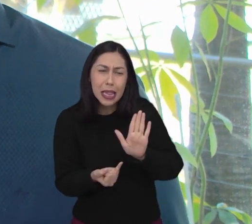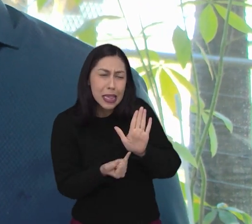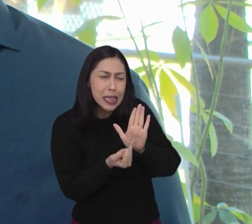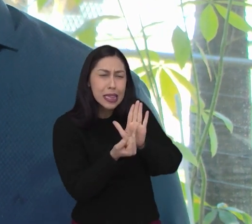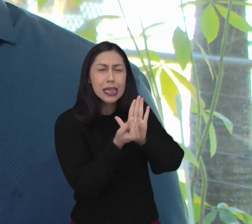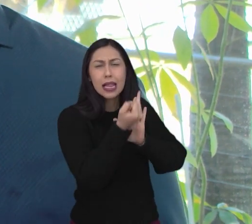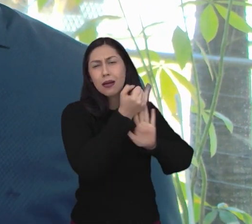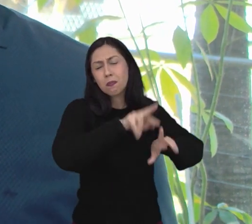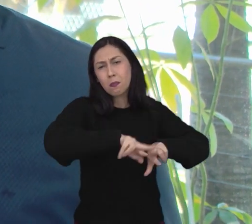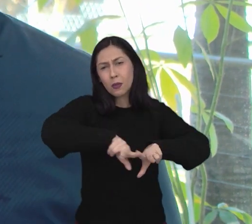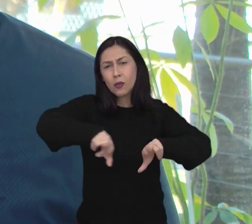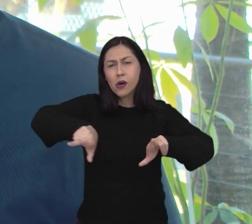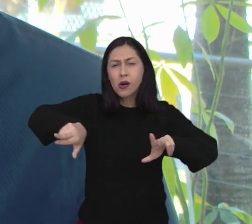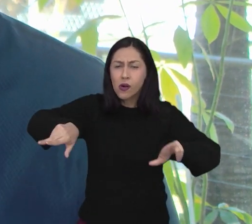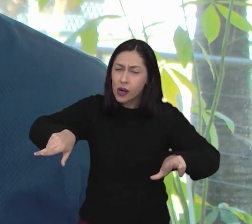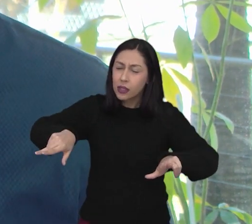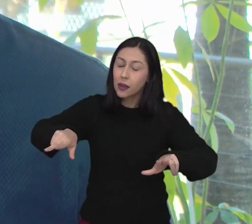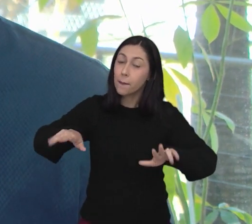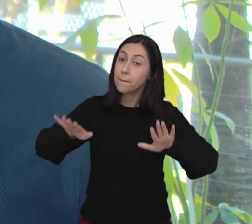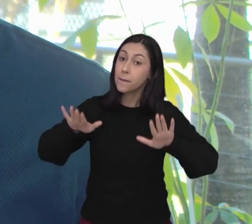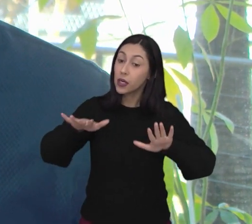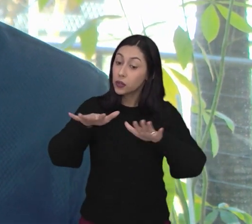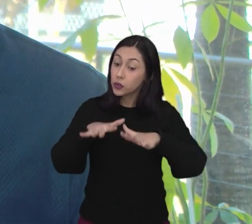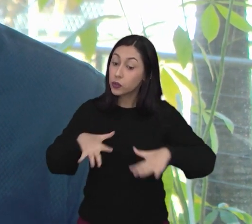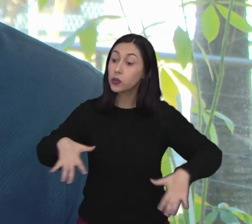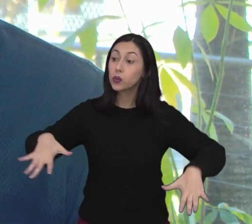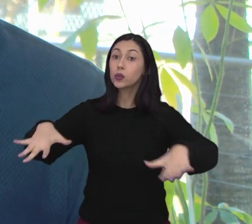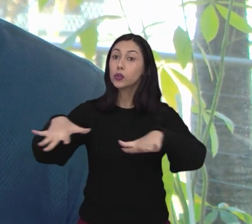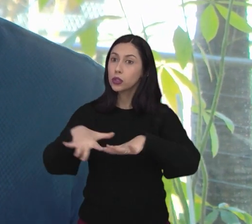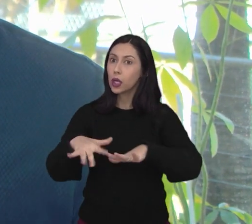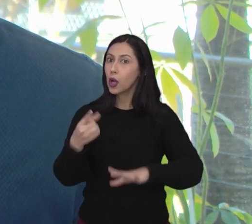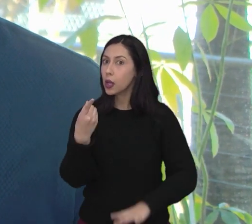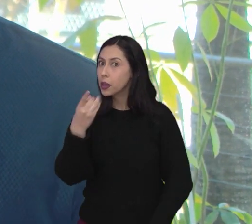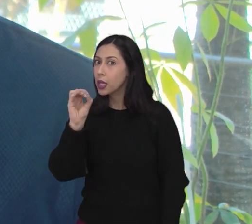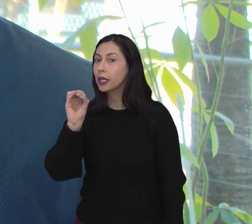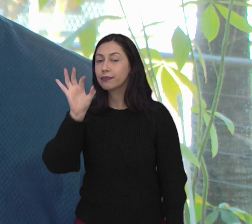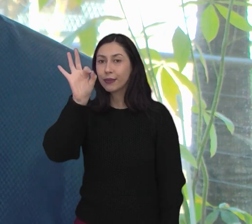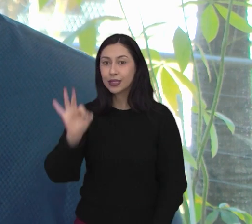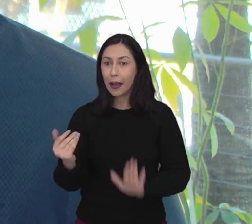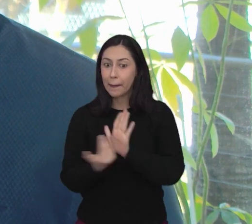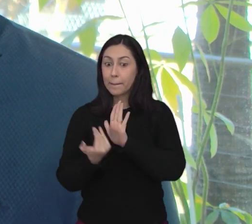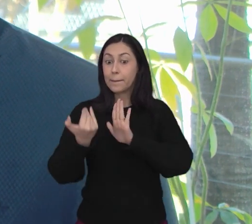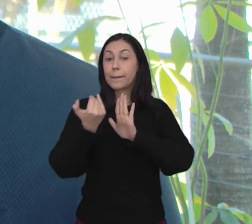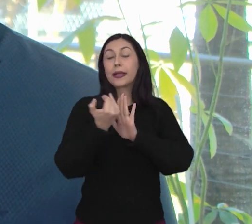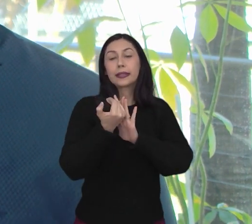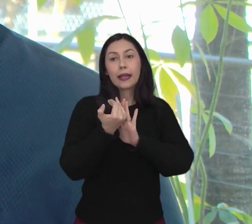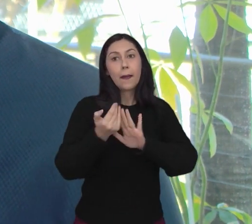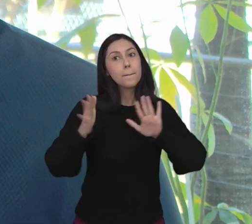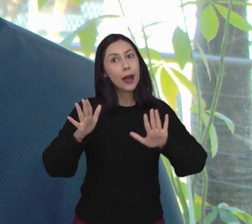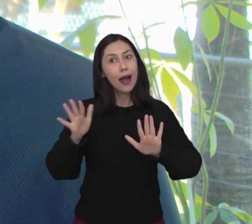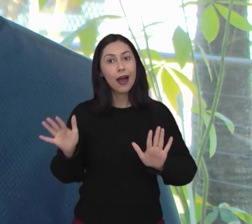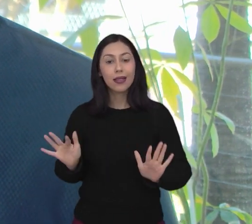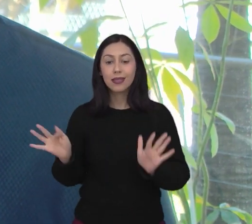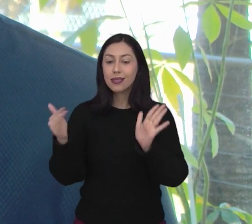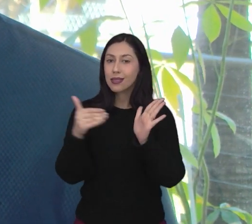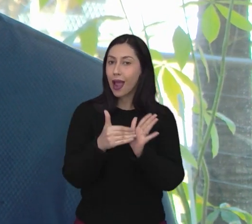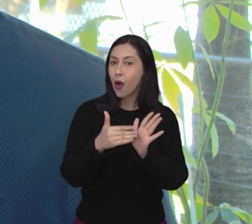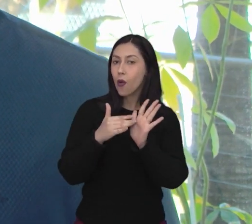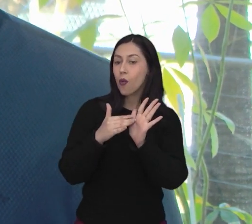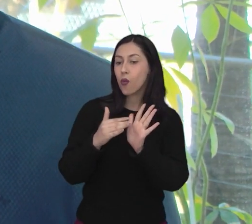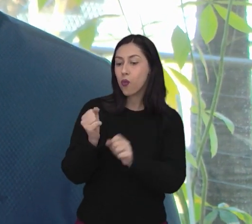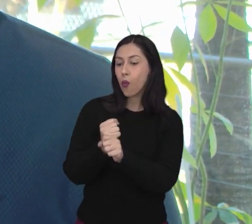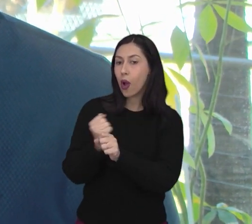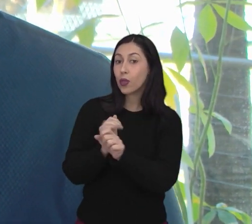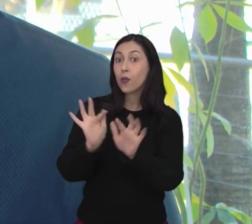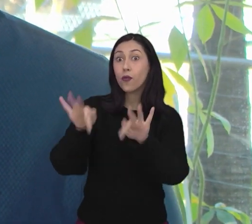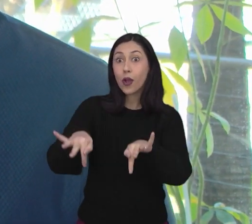outras questões que acabam refletindo nesse aumento, mas no geral a gente teve um aumento de 10% e a previsão é que até o